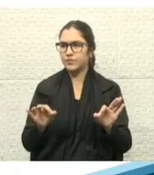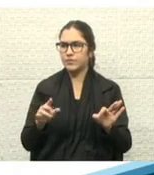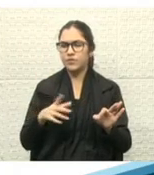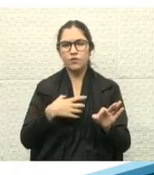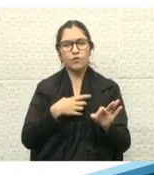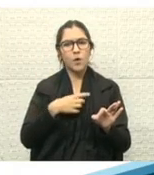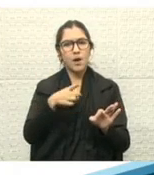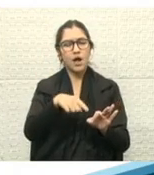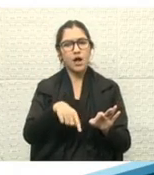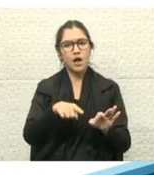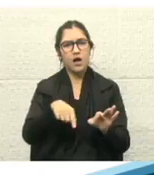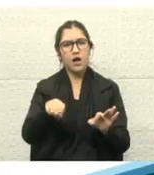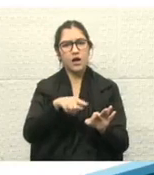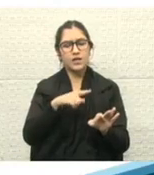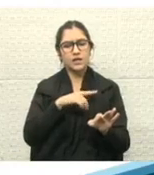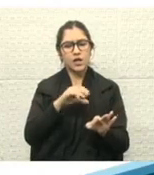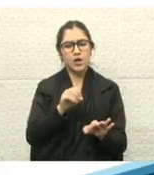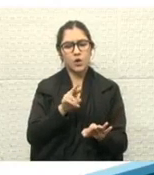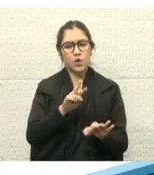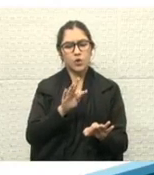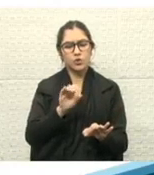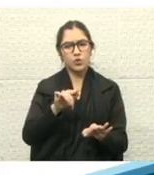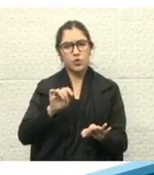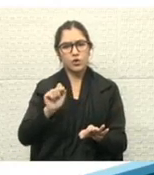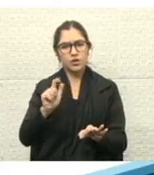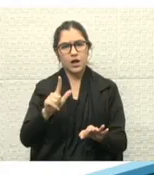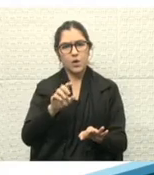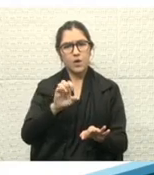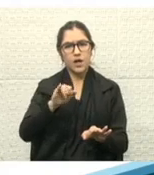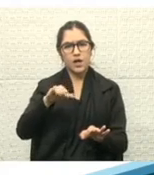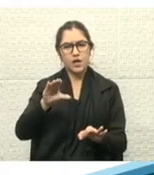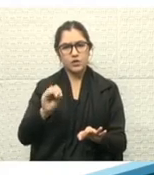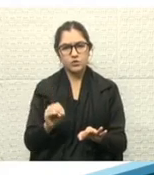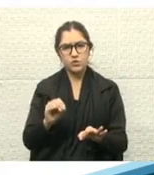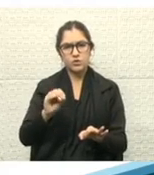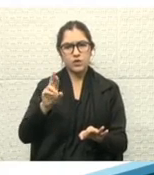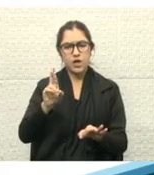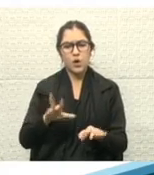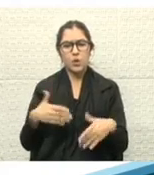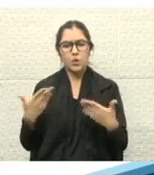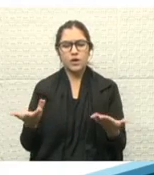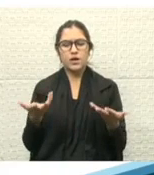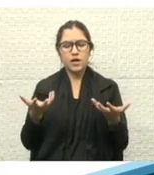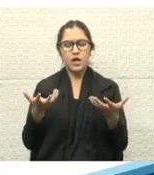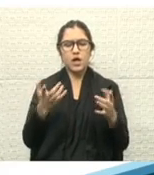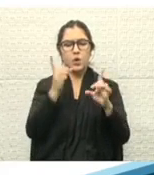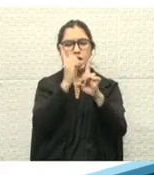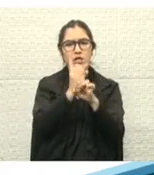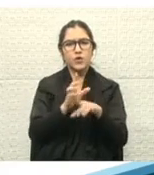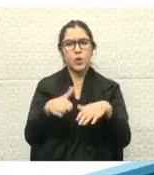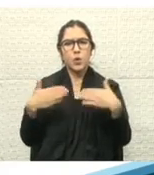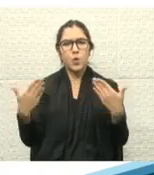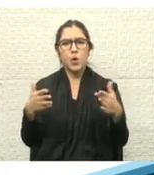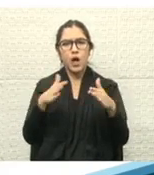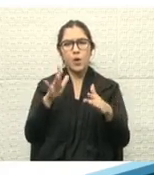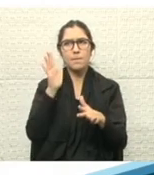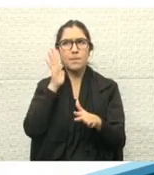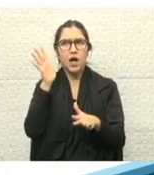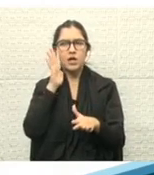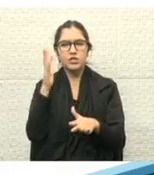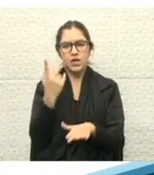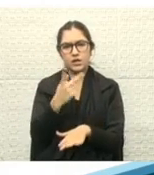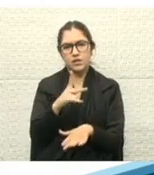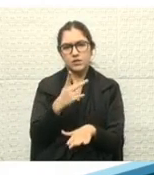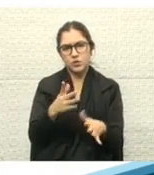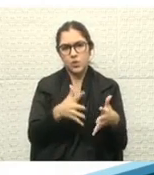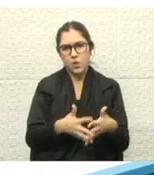tal forma que ela seja ortogonal ao eixo real. Quando eu quero identificar qual é a parte imaginária desse